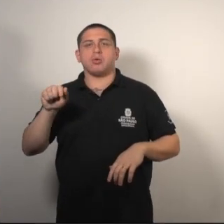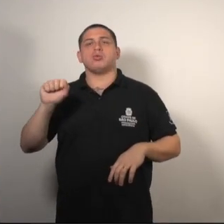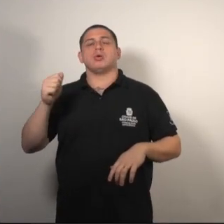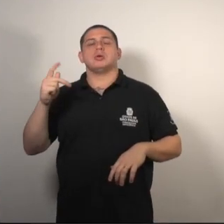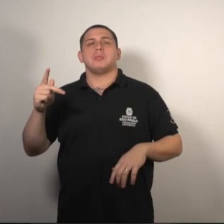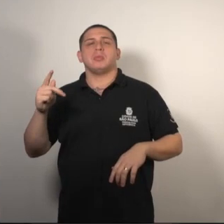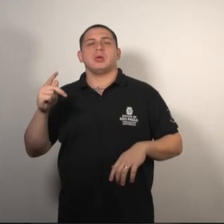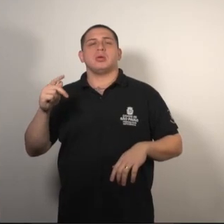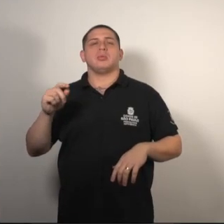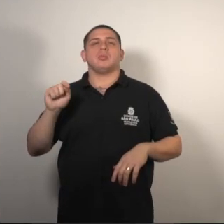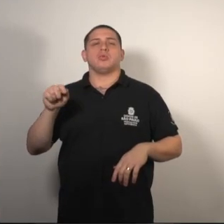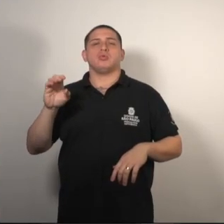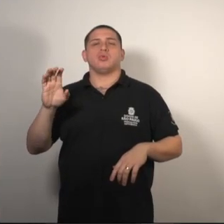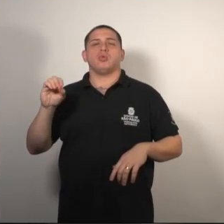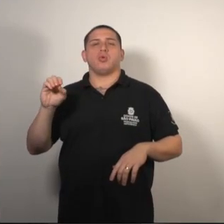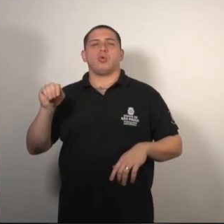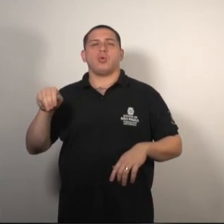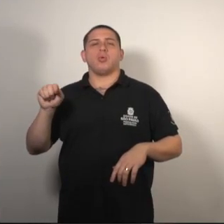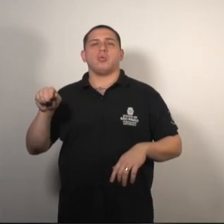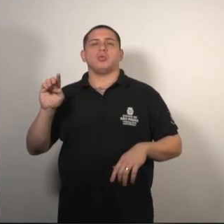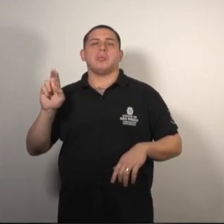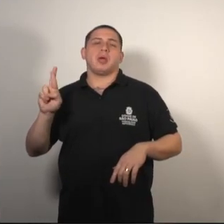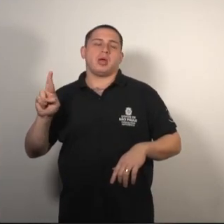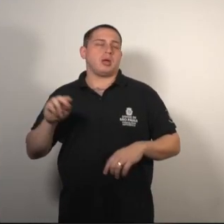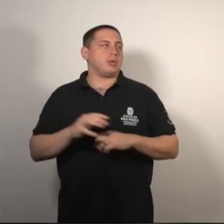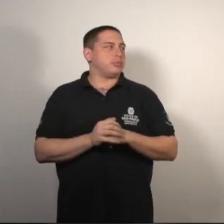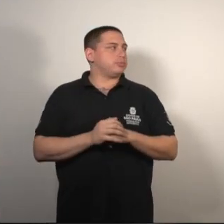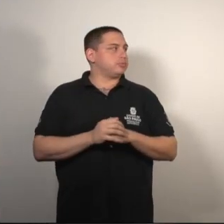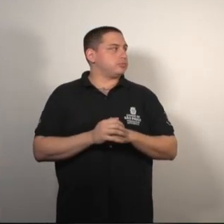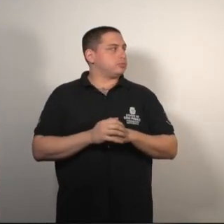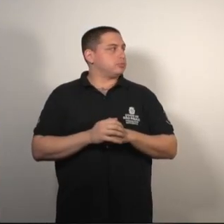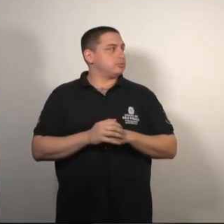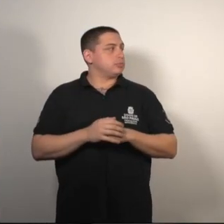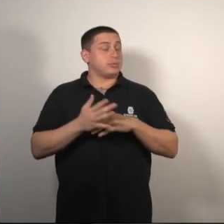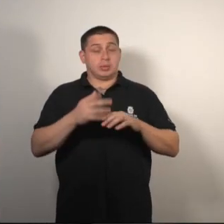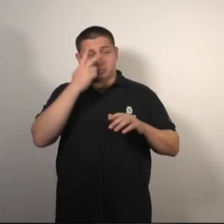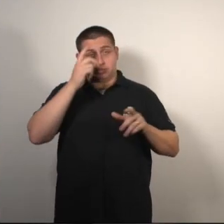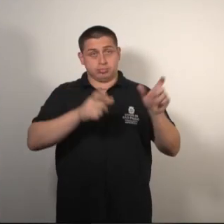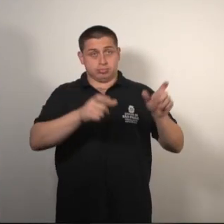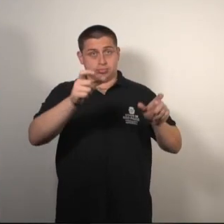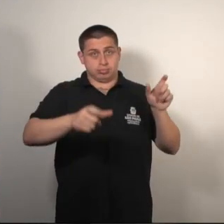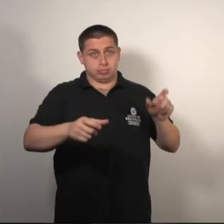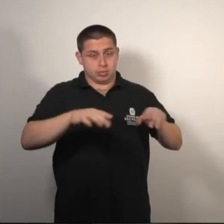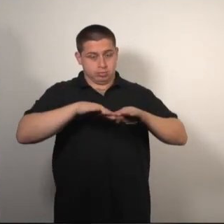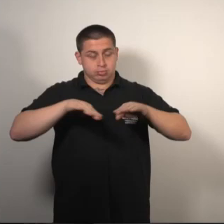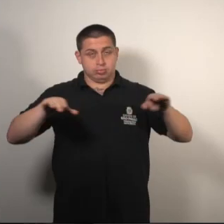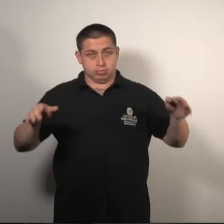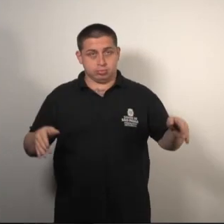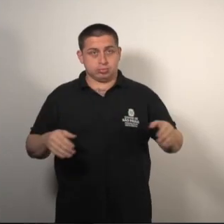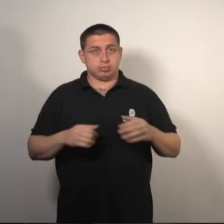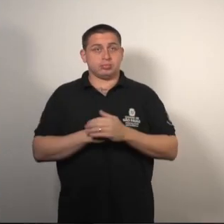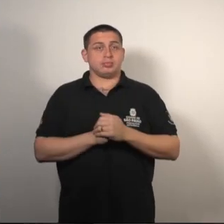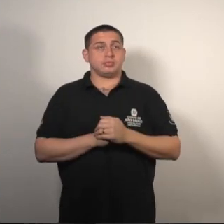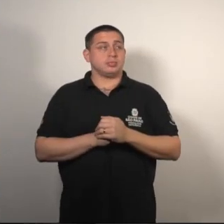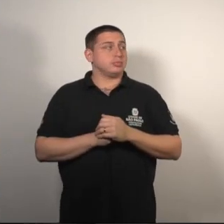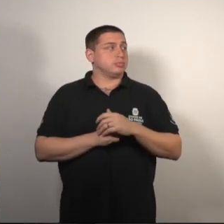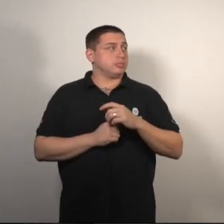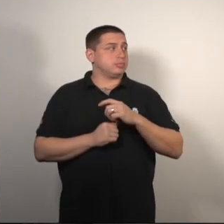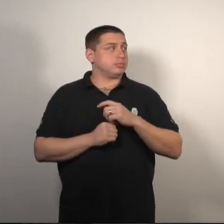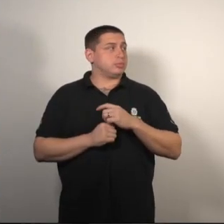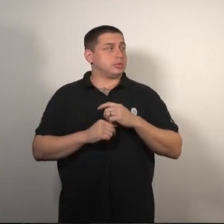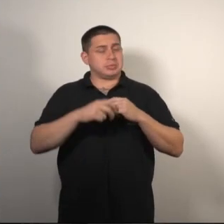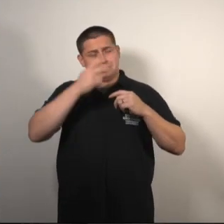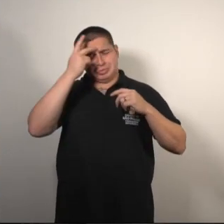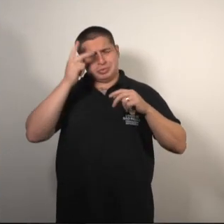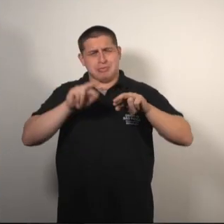todos. Cumprimentar os demais participantes da mesa, o Taca, o Clodoaldo, o pessoal de SP Obras, o pessoal de